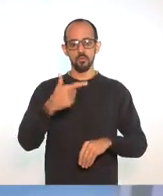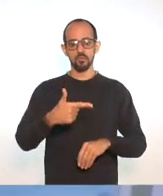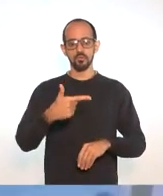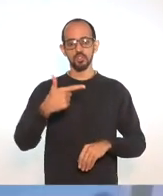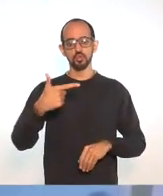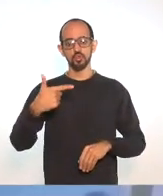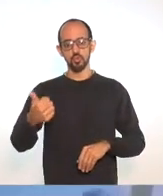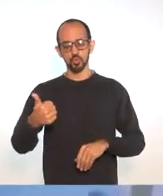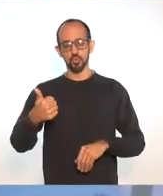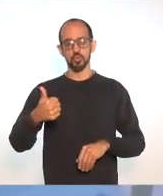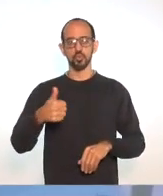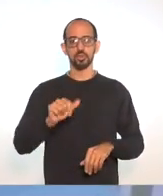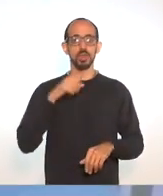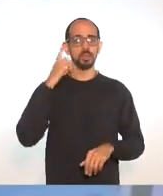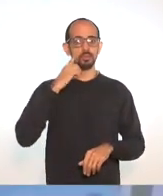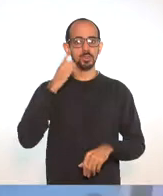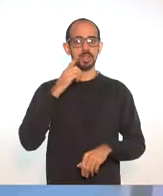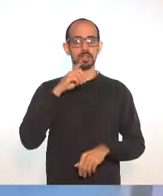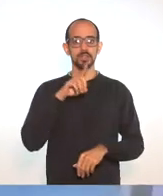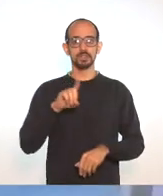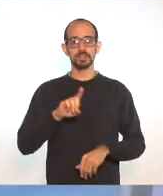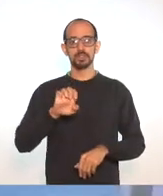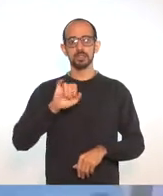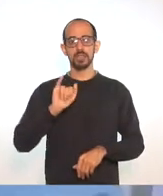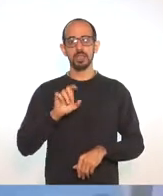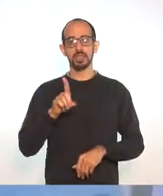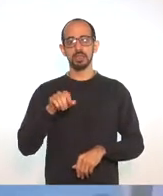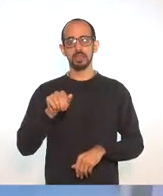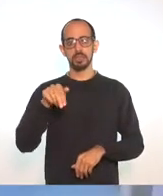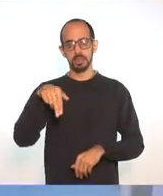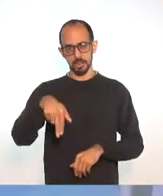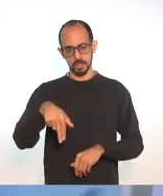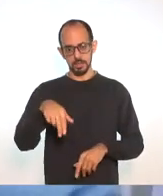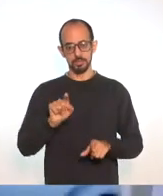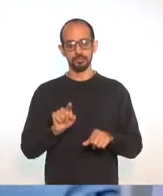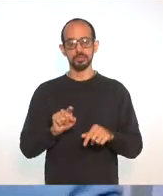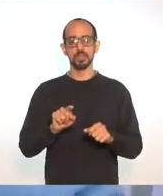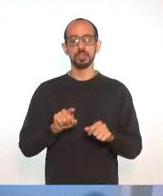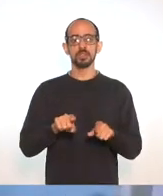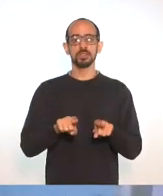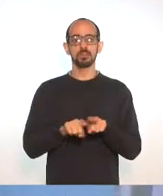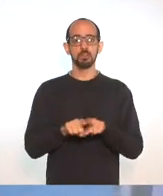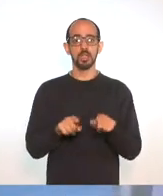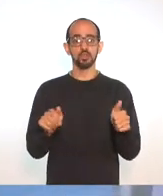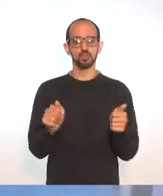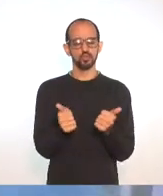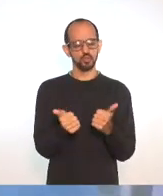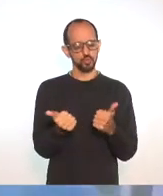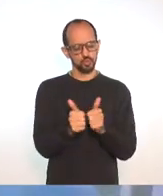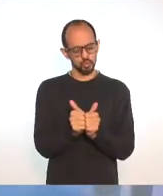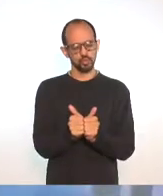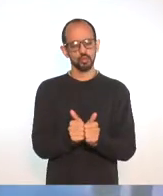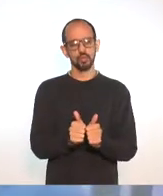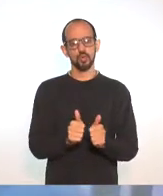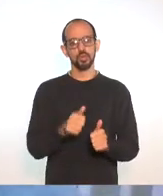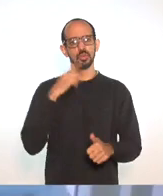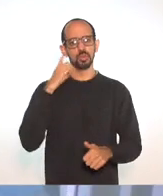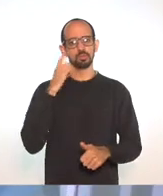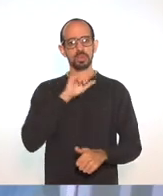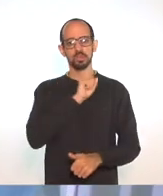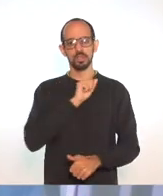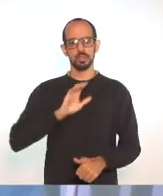zeidan também subscrito pelos deputados André Ceciliano e por mim mesmo que é um projeto que altera a lei